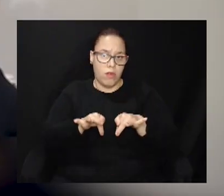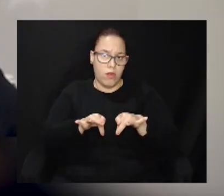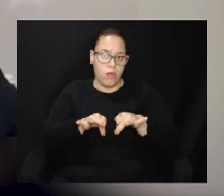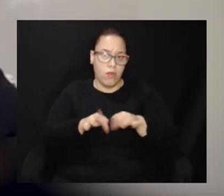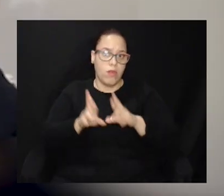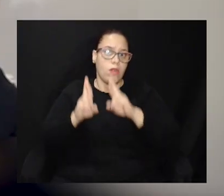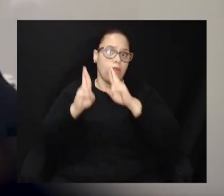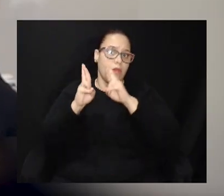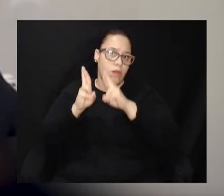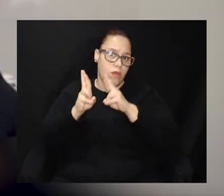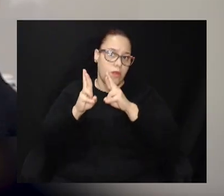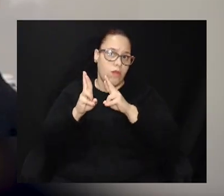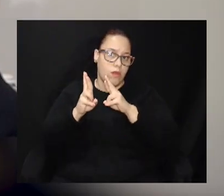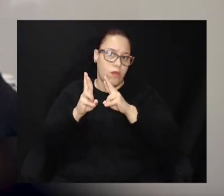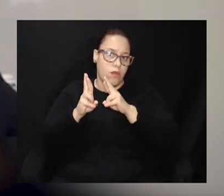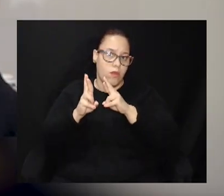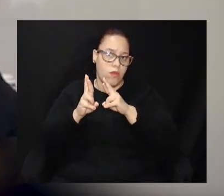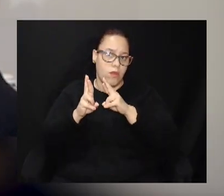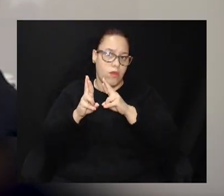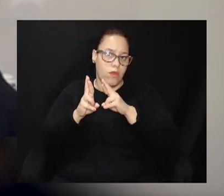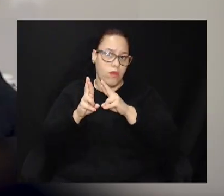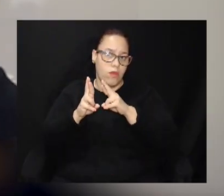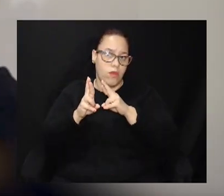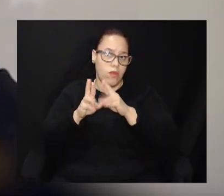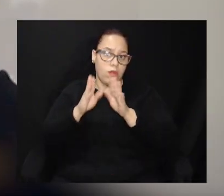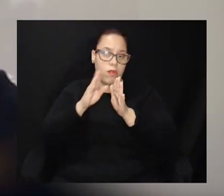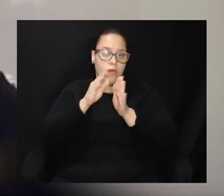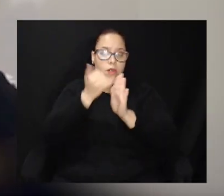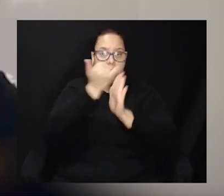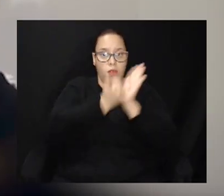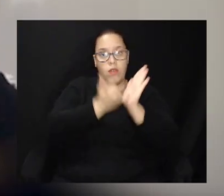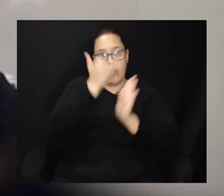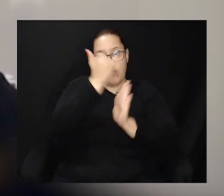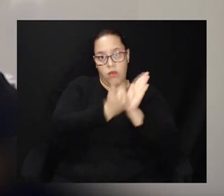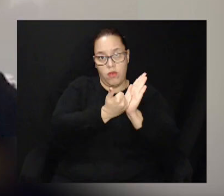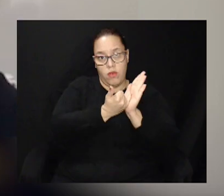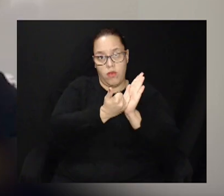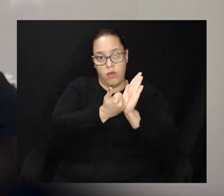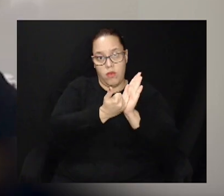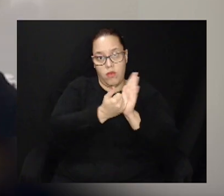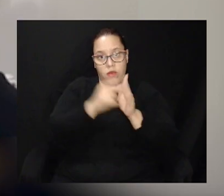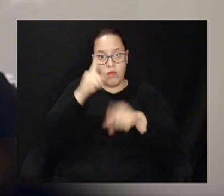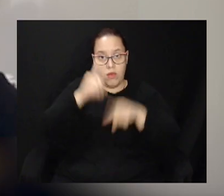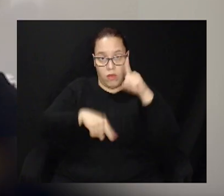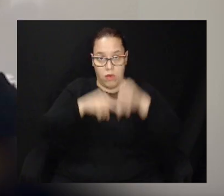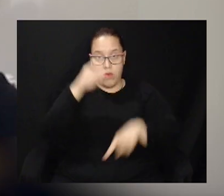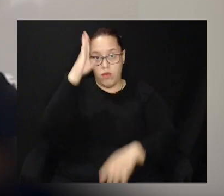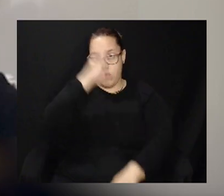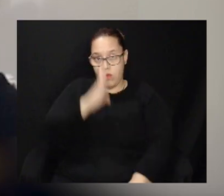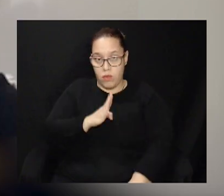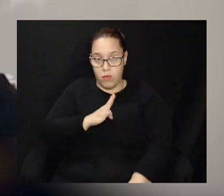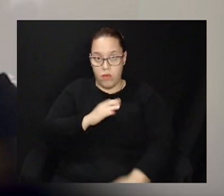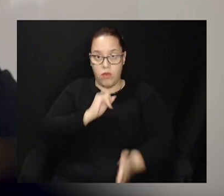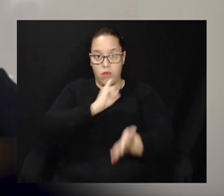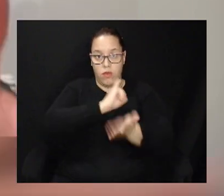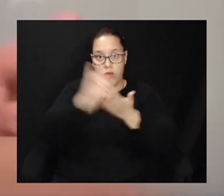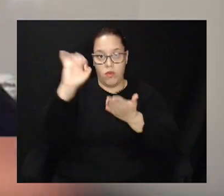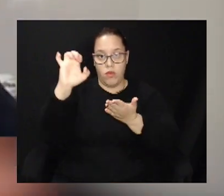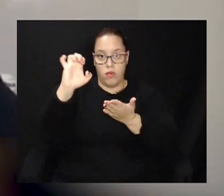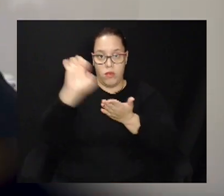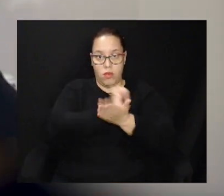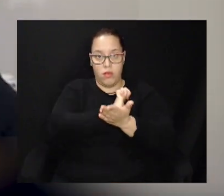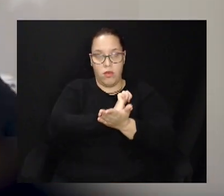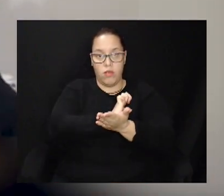da derrubada das tarifas impostas ao produto brasileiro exportado para os Estados Unidos,